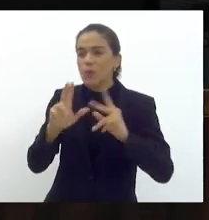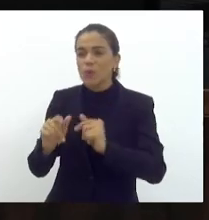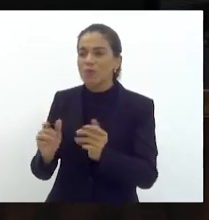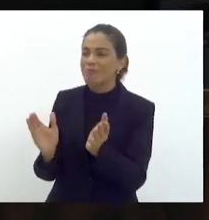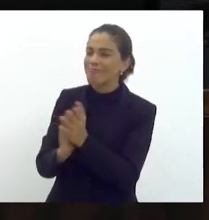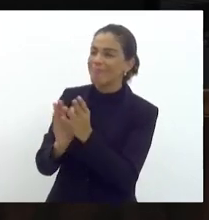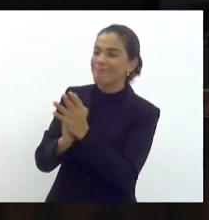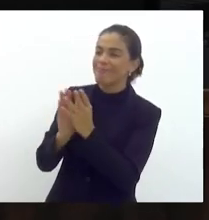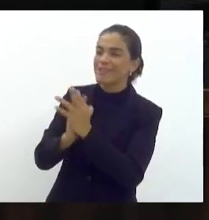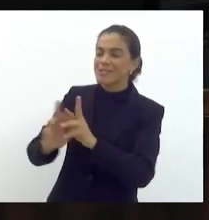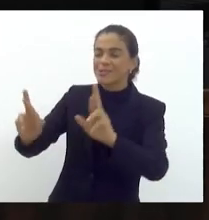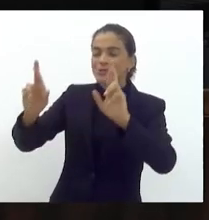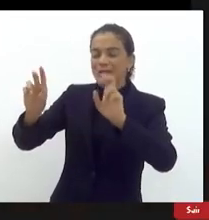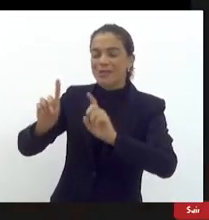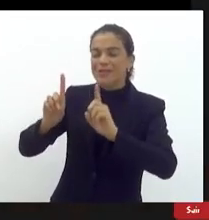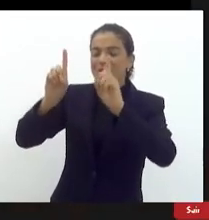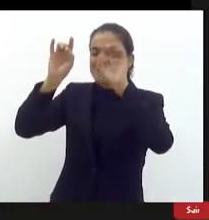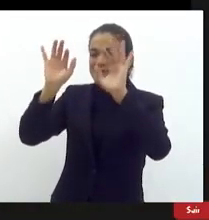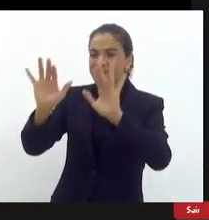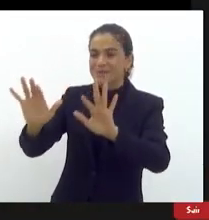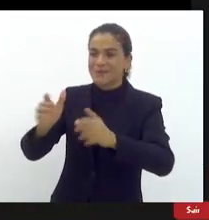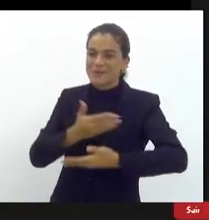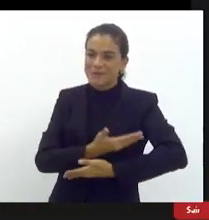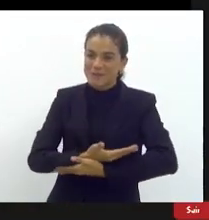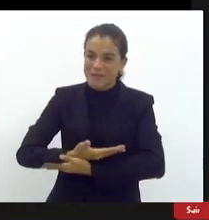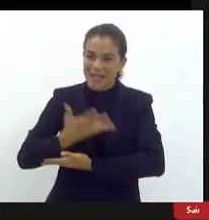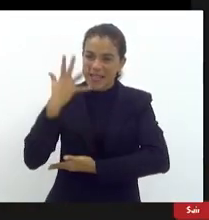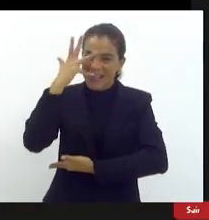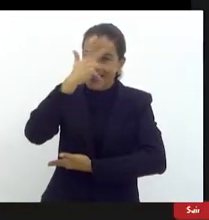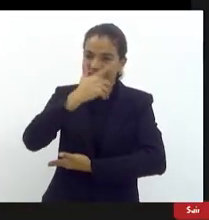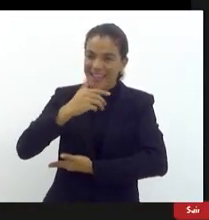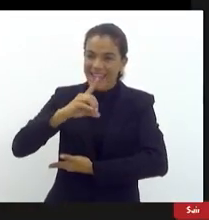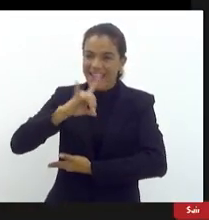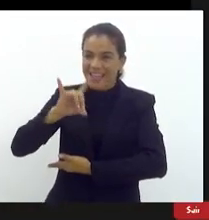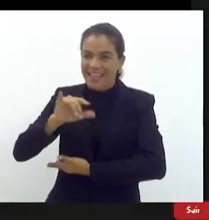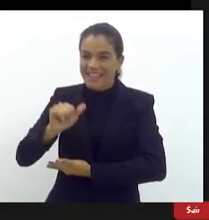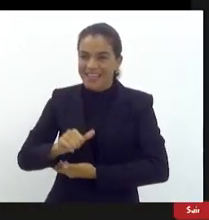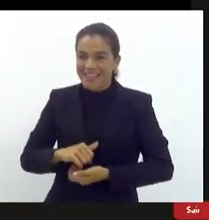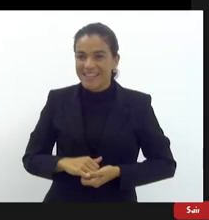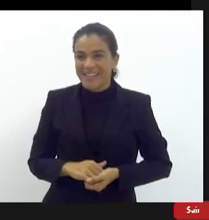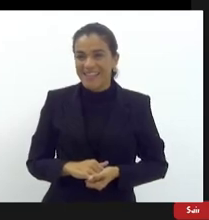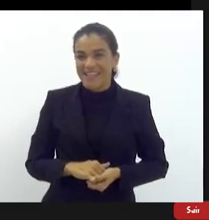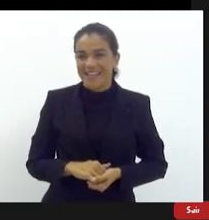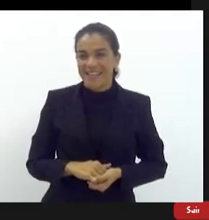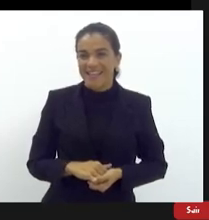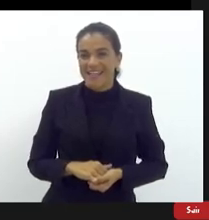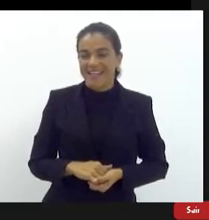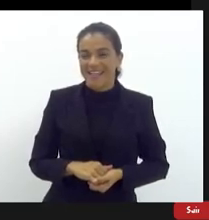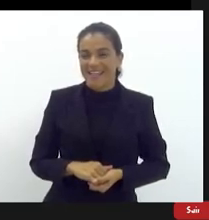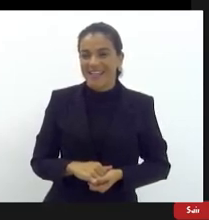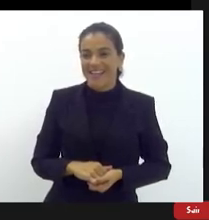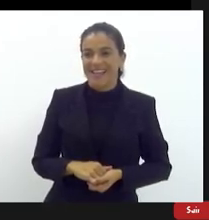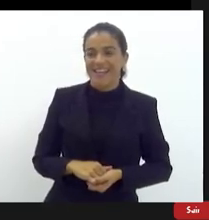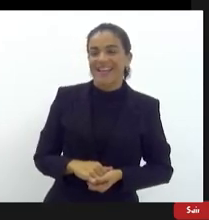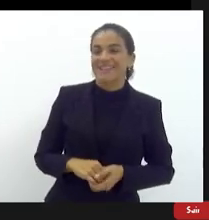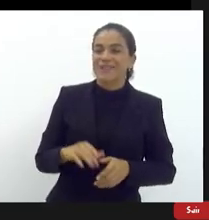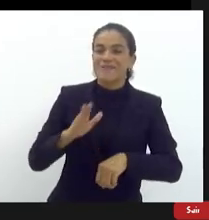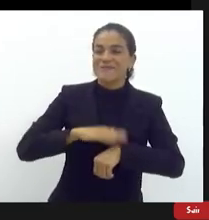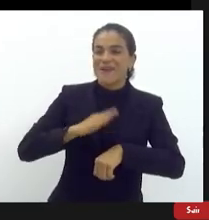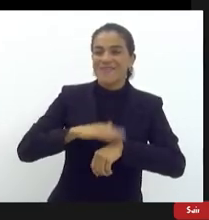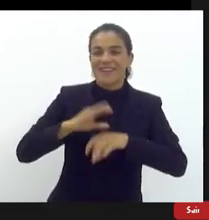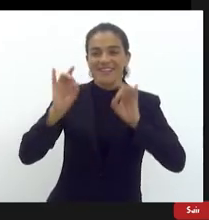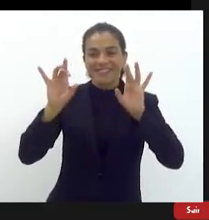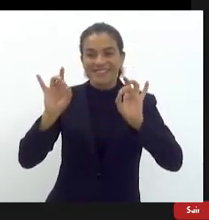todo sucesso Papai do Céu abençoe essa criança linda e Obrigado também pelo carinho que o senhor mesmo aí nesse momento especial